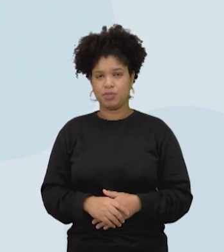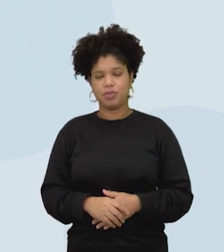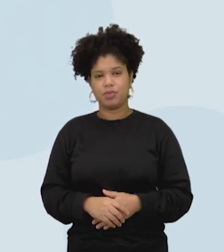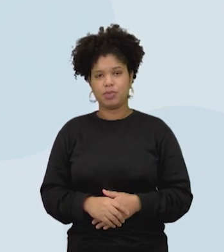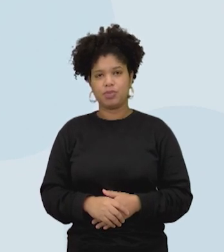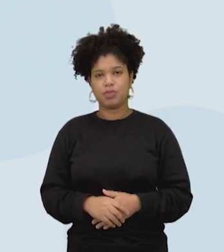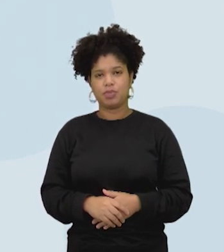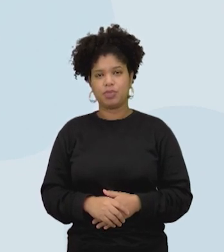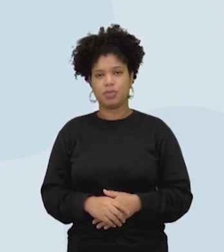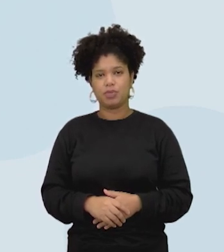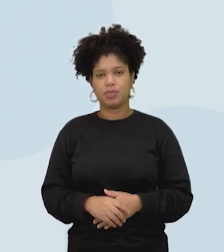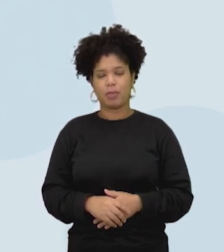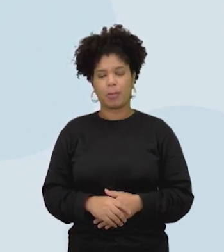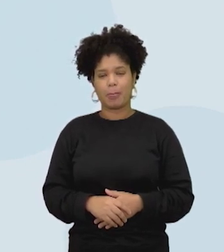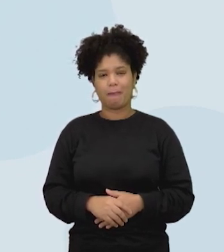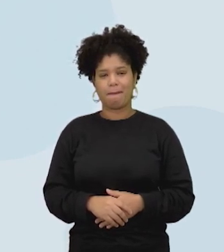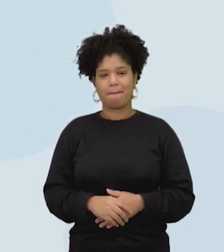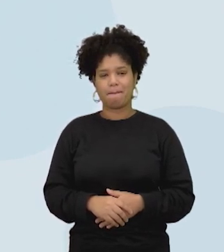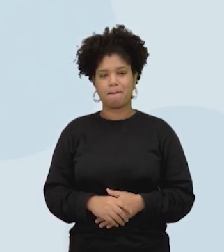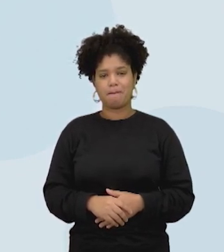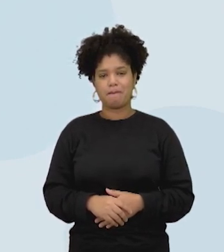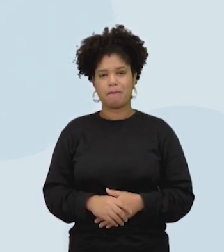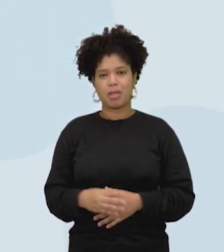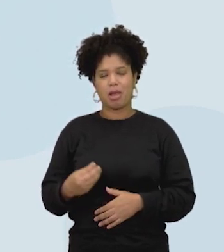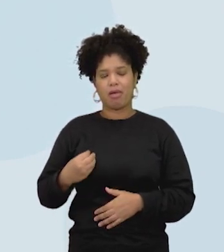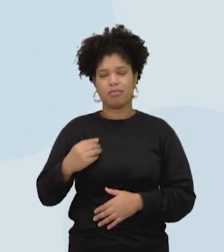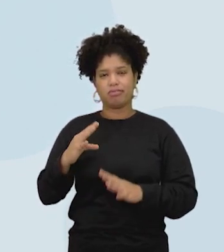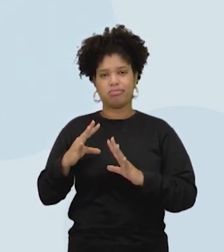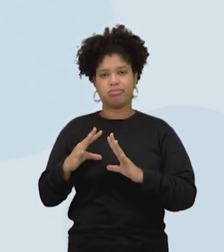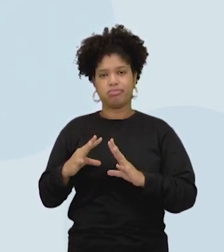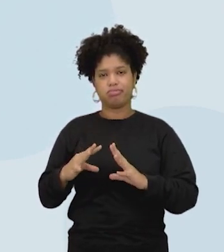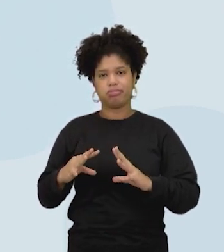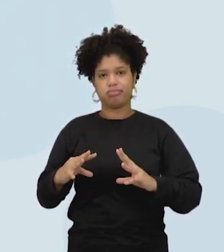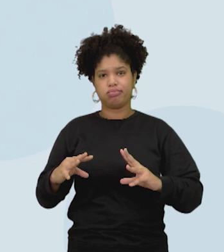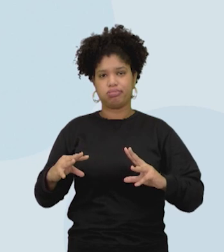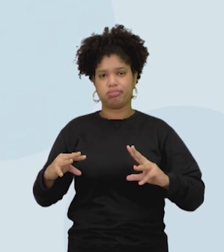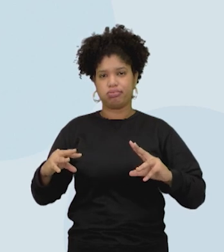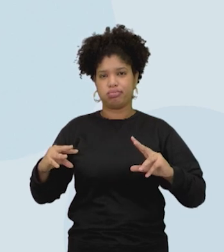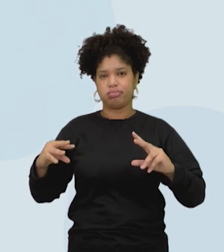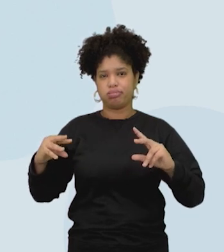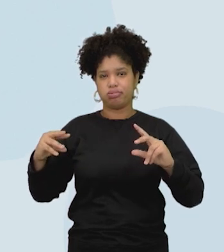forte. Dissolva-se, portanto, minha vida, igualmente a